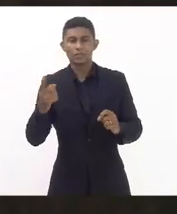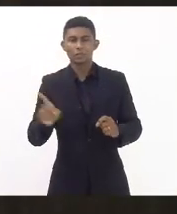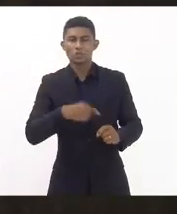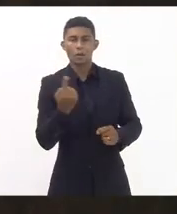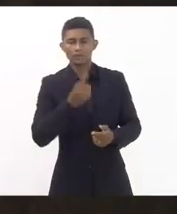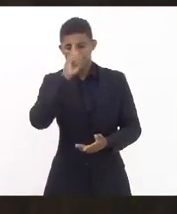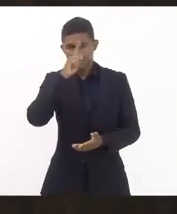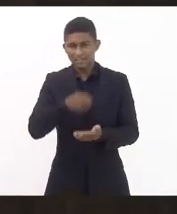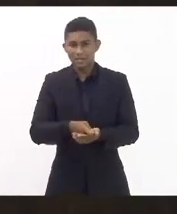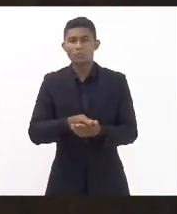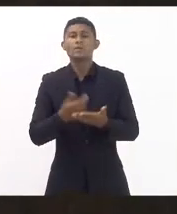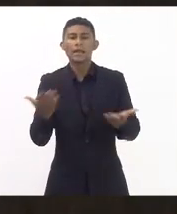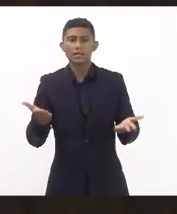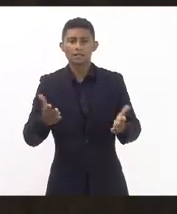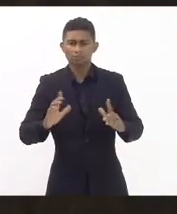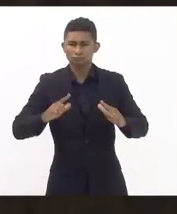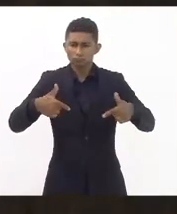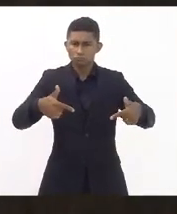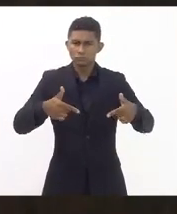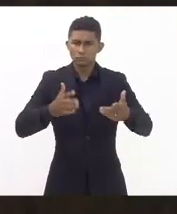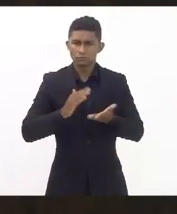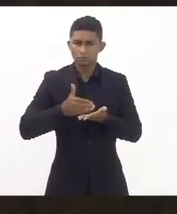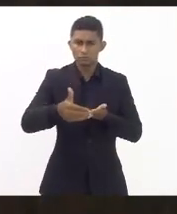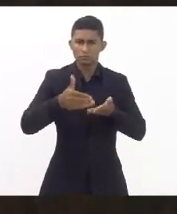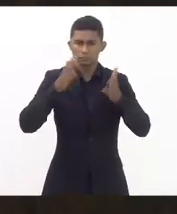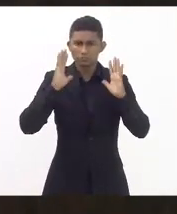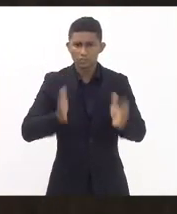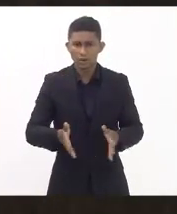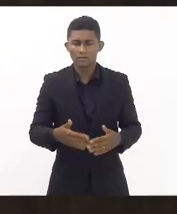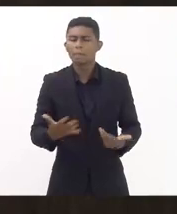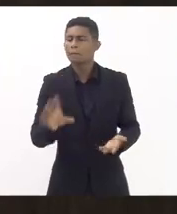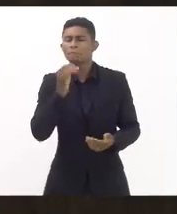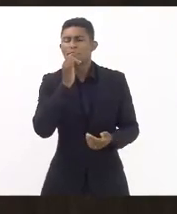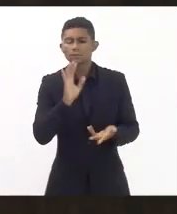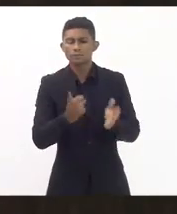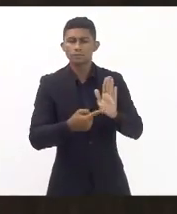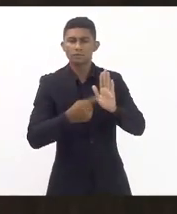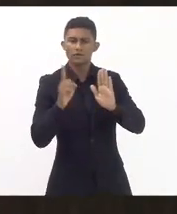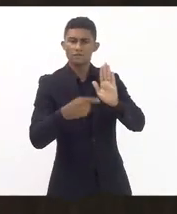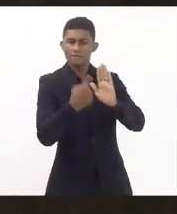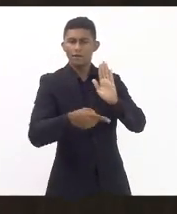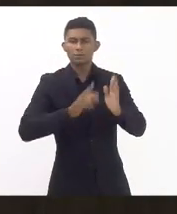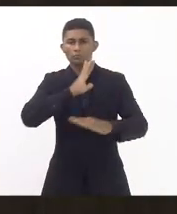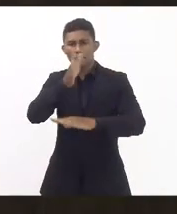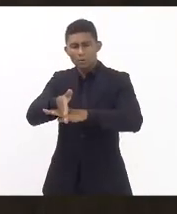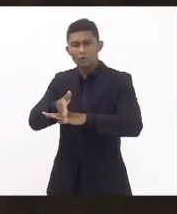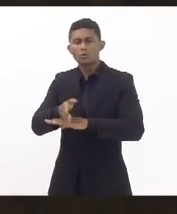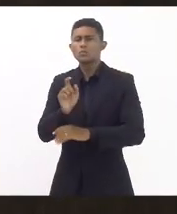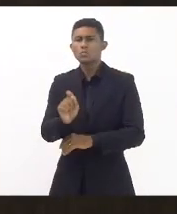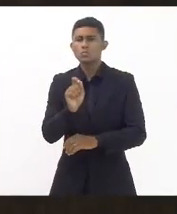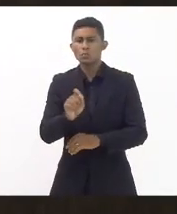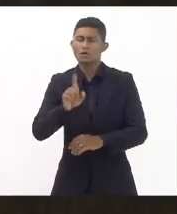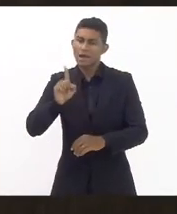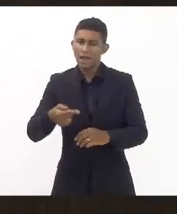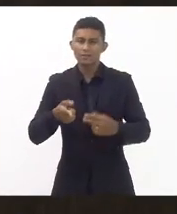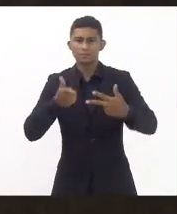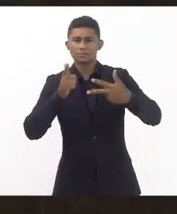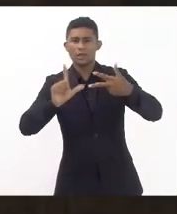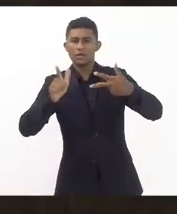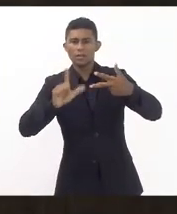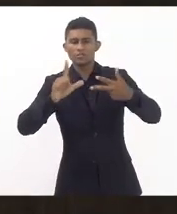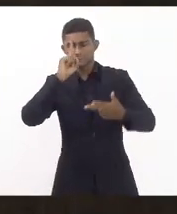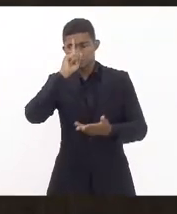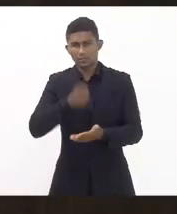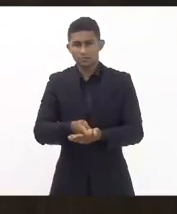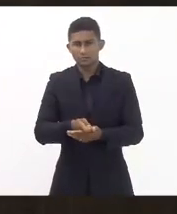decisão. O que é derrubado do veto é considerado como determinação do Poder Legislativo. Não,